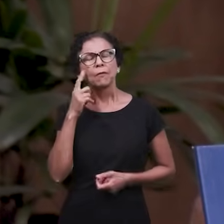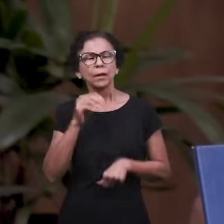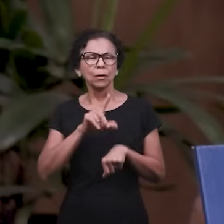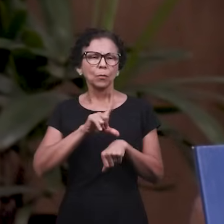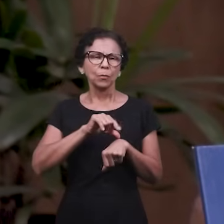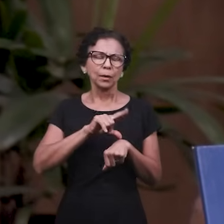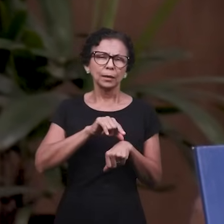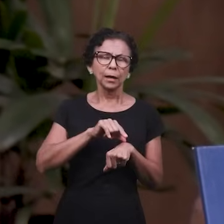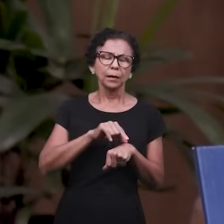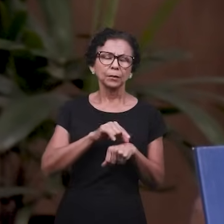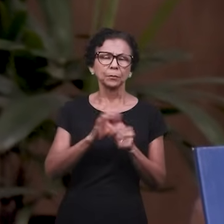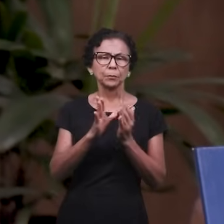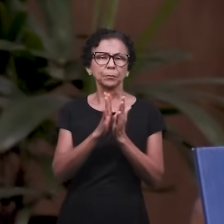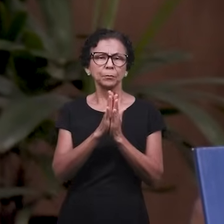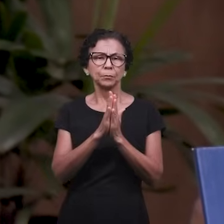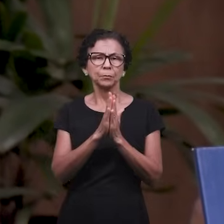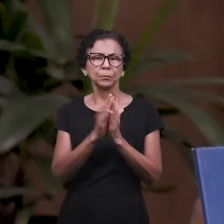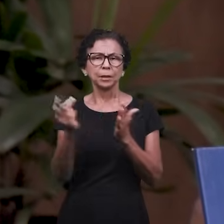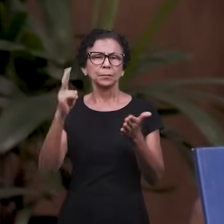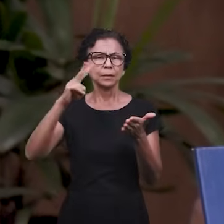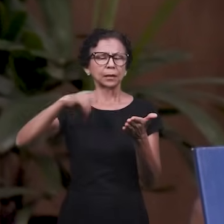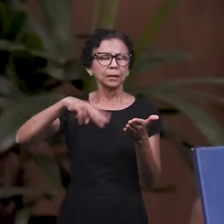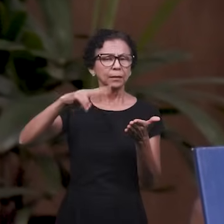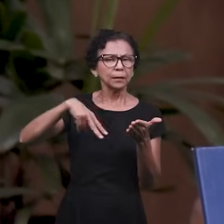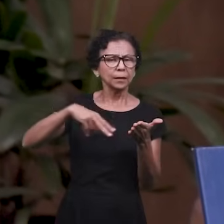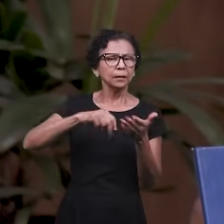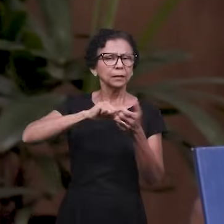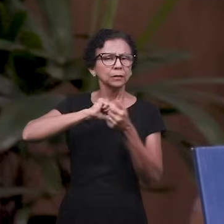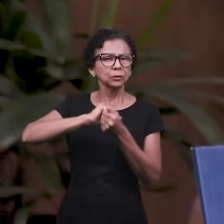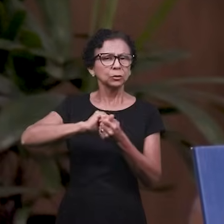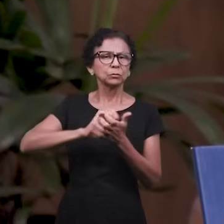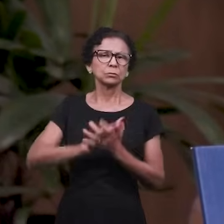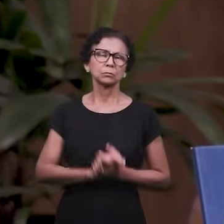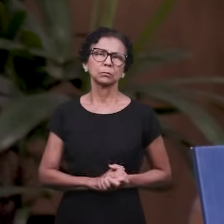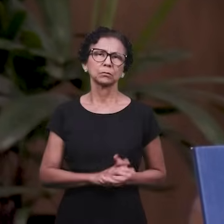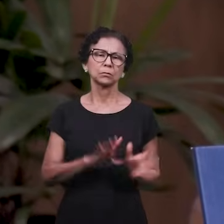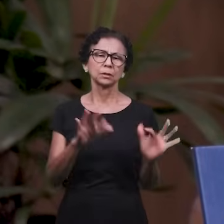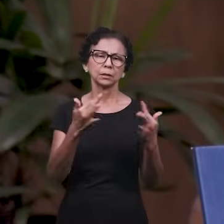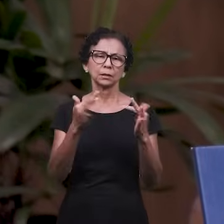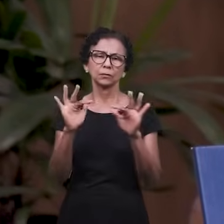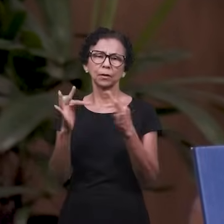com a sua família. Cada família tem uma dinâmica e uma rotina